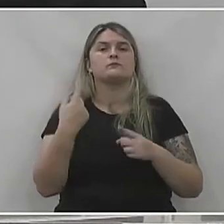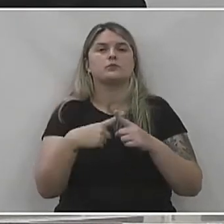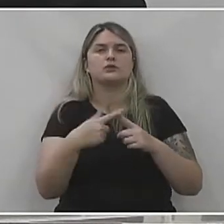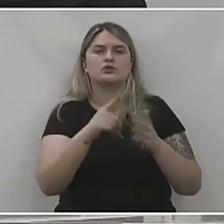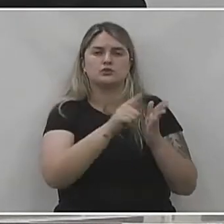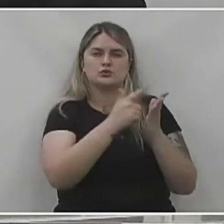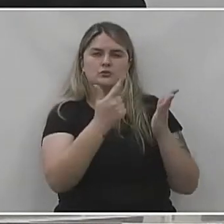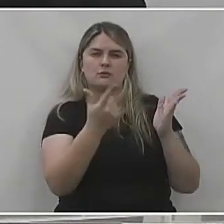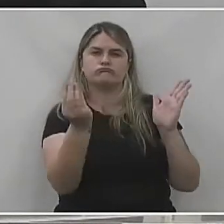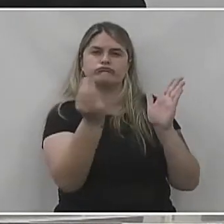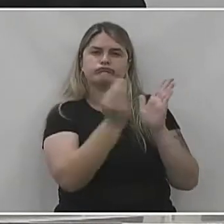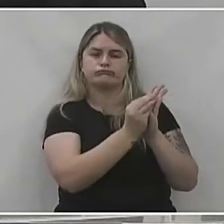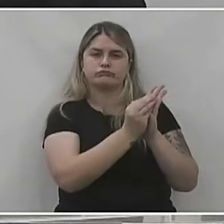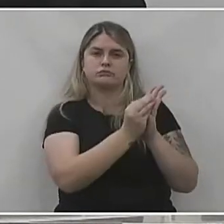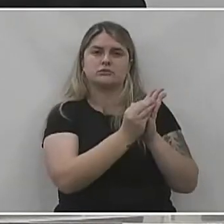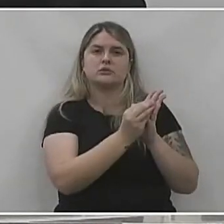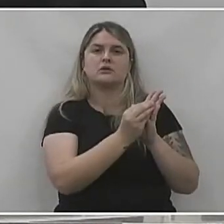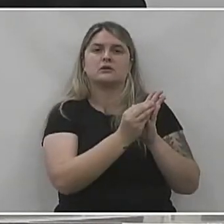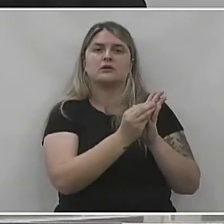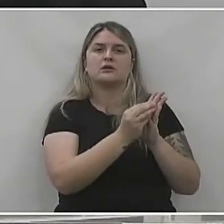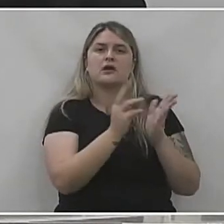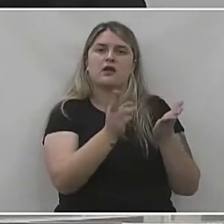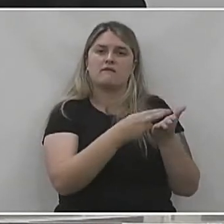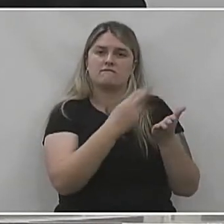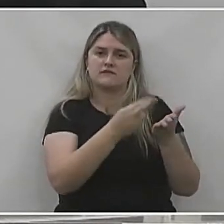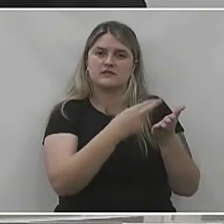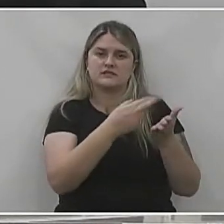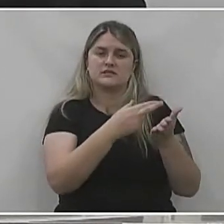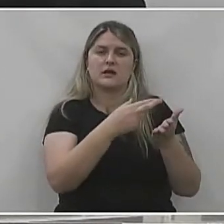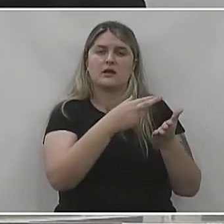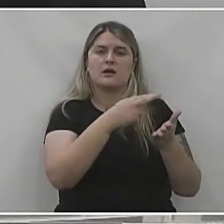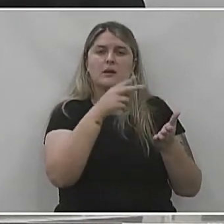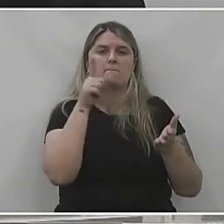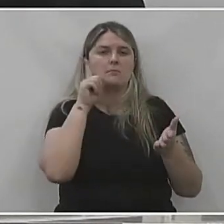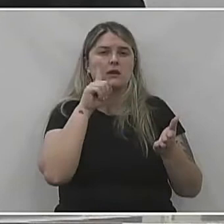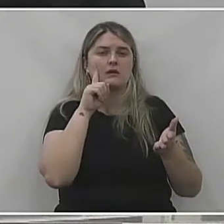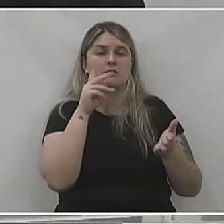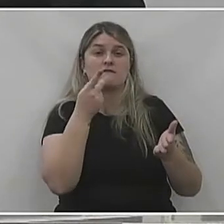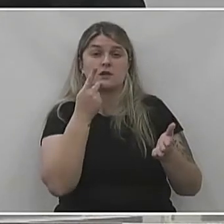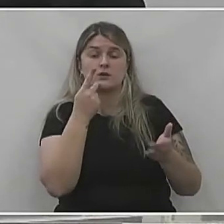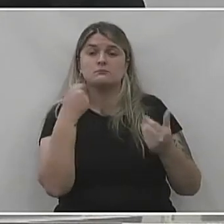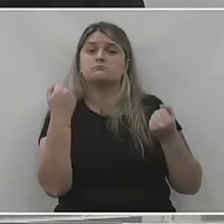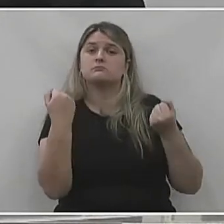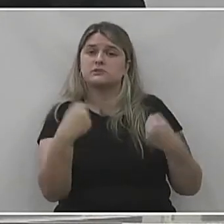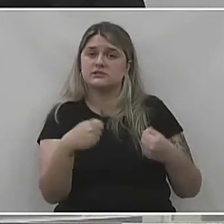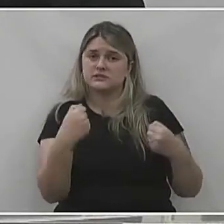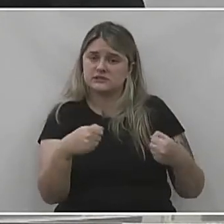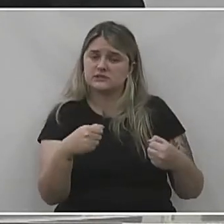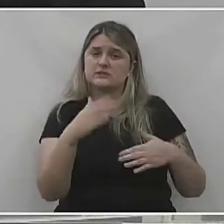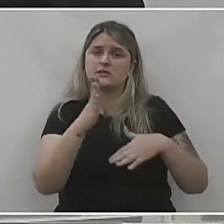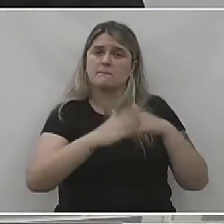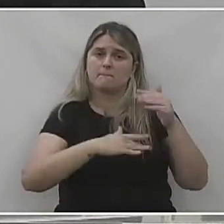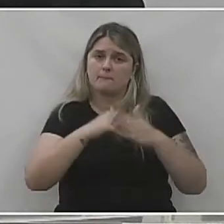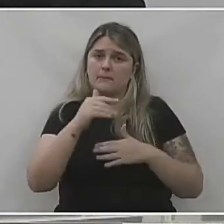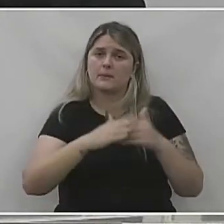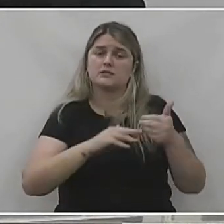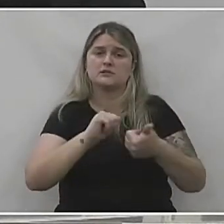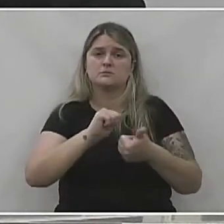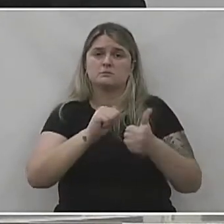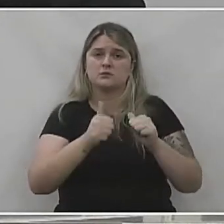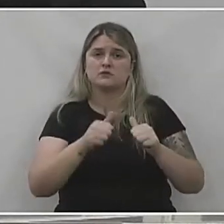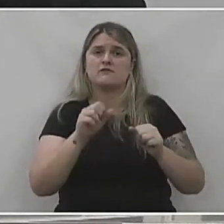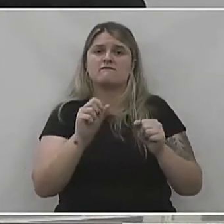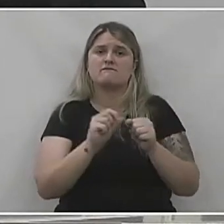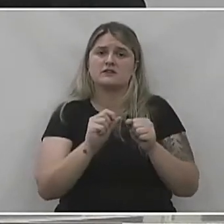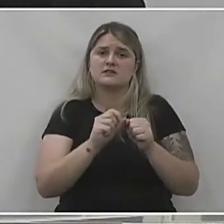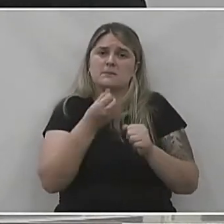publicada no como numa conceituada revista americana falando da Necessidade e o quanto à atividade